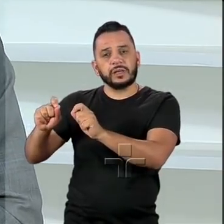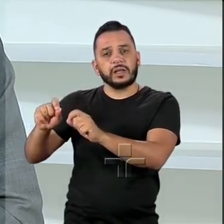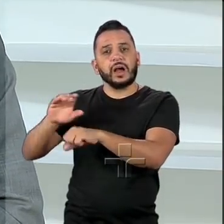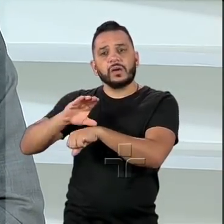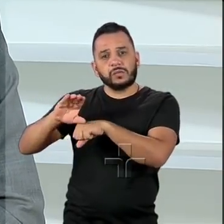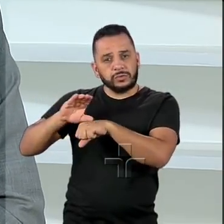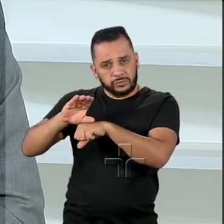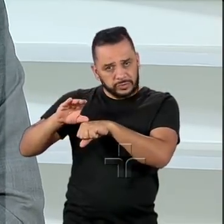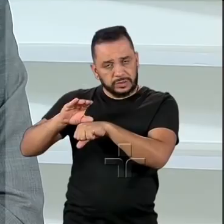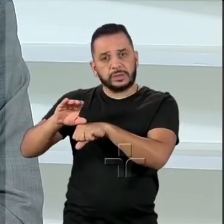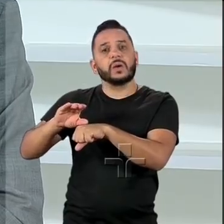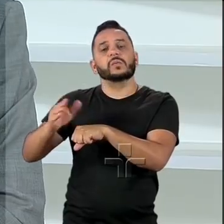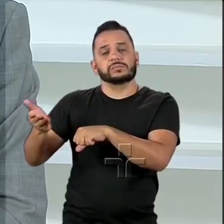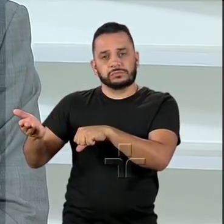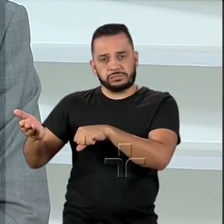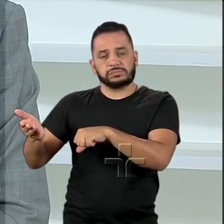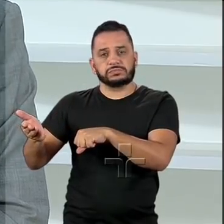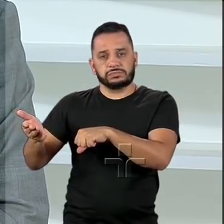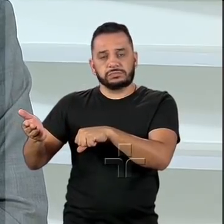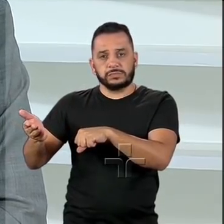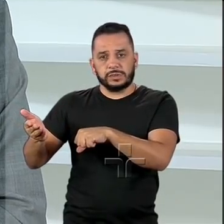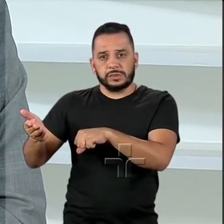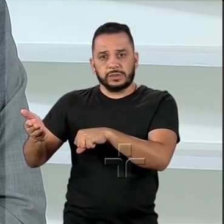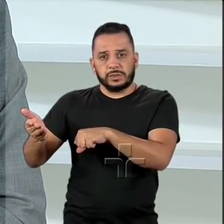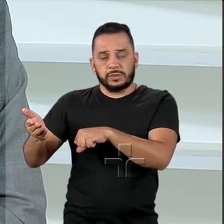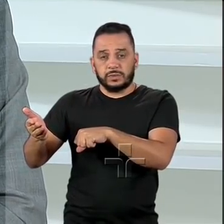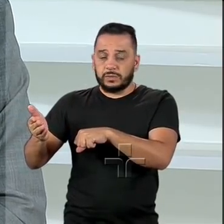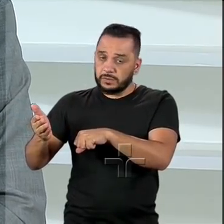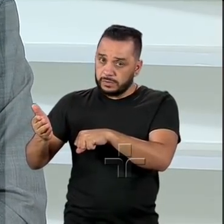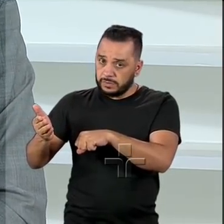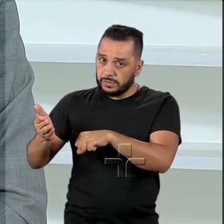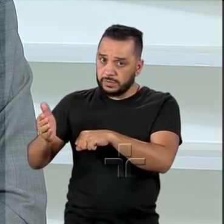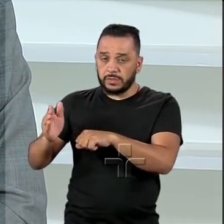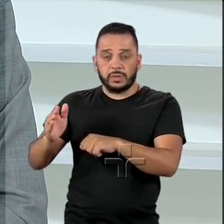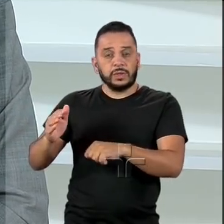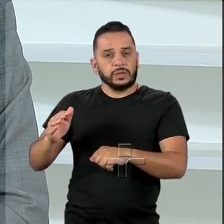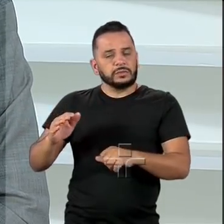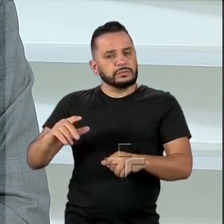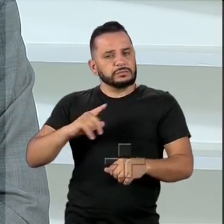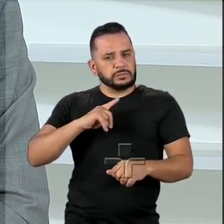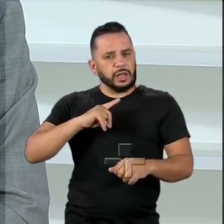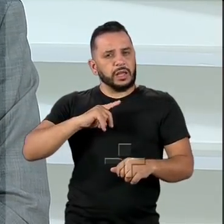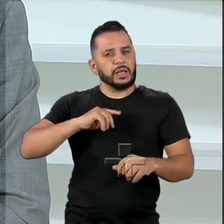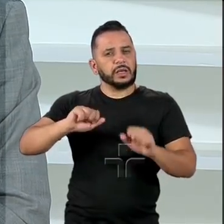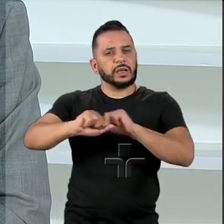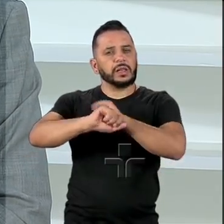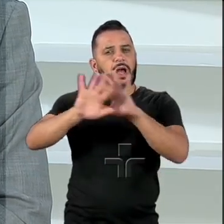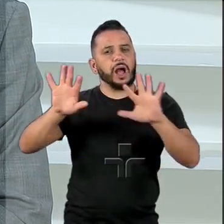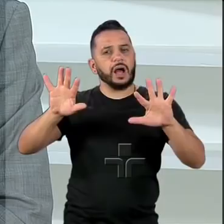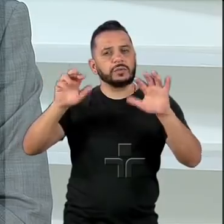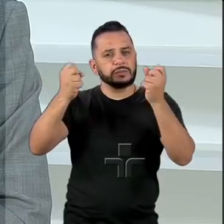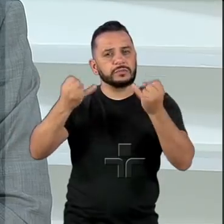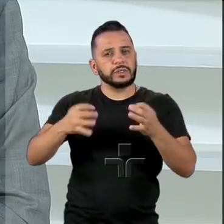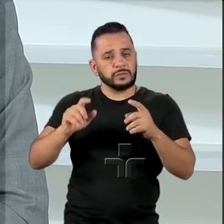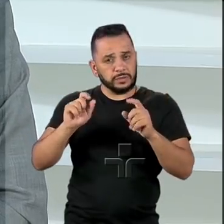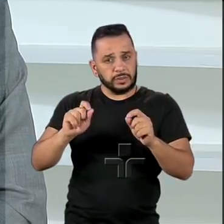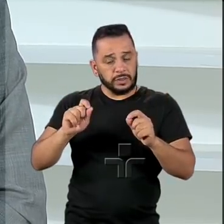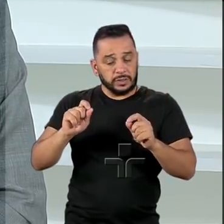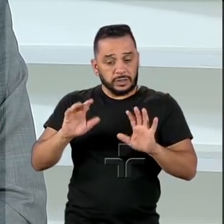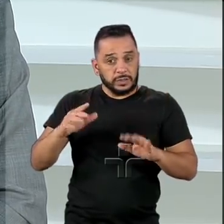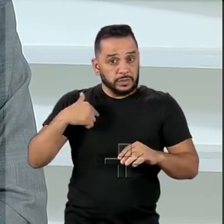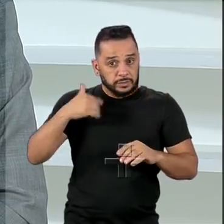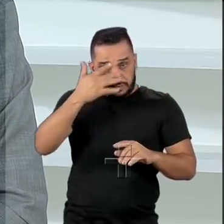Constituição. E, nesse caso, nós temos uma disposição constitucional muito clara que diz que ninguém será considerado